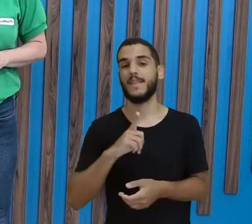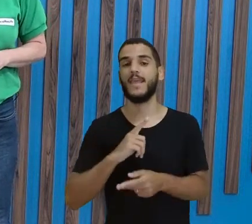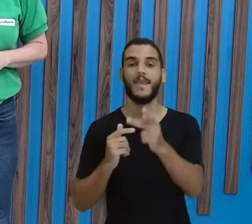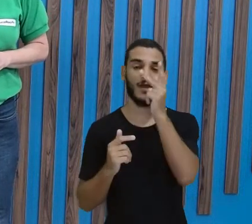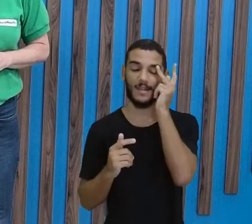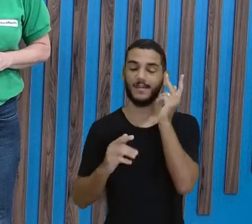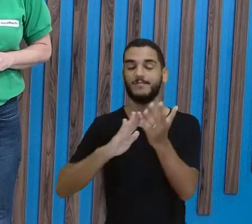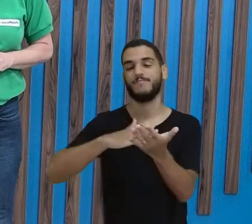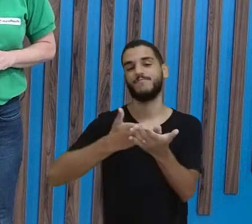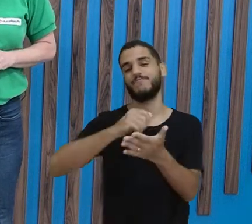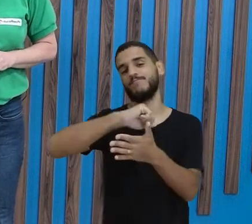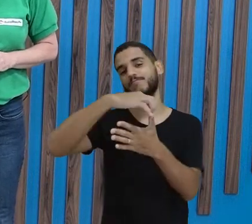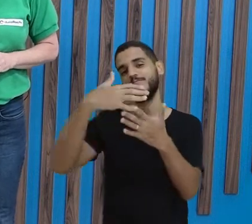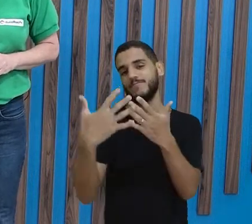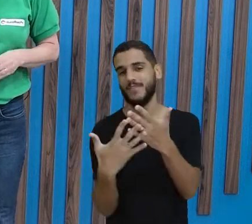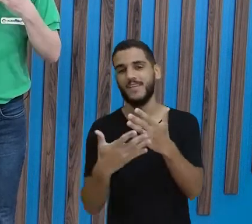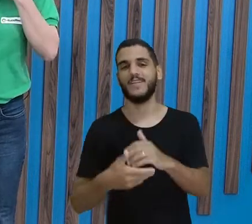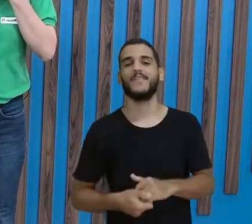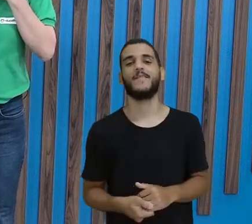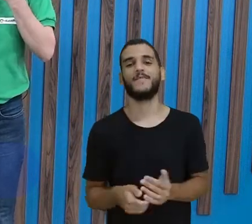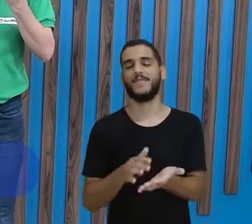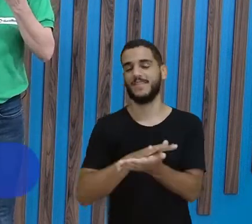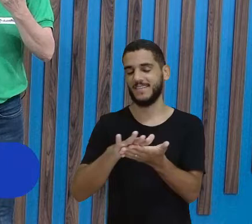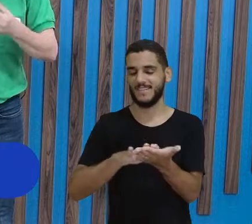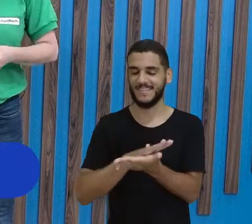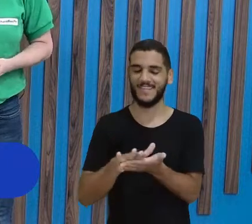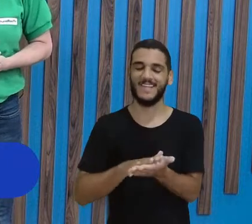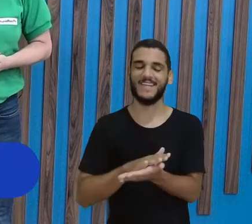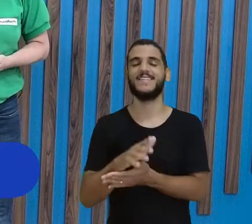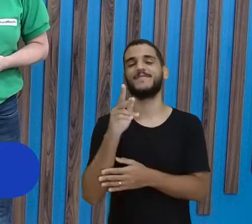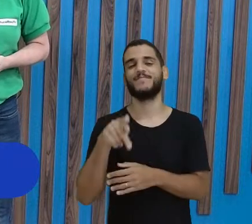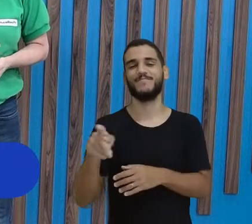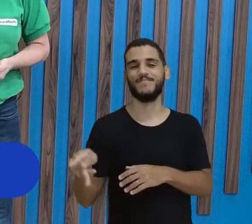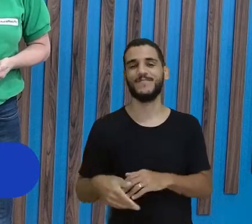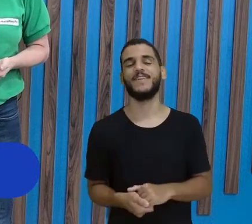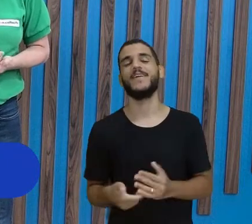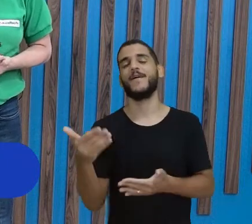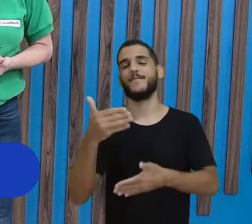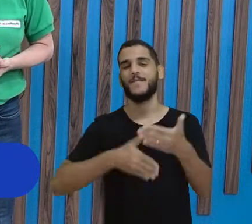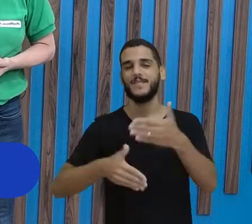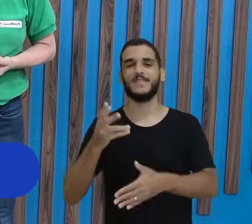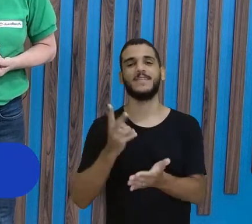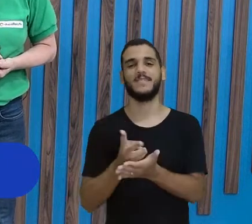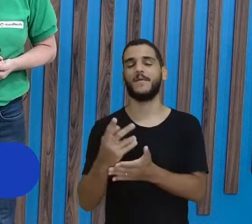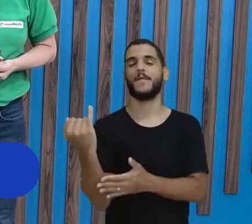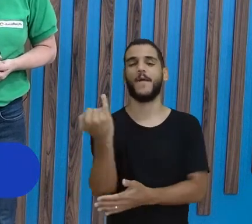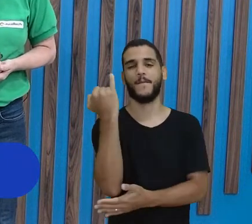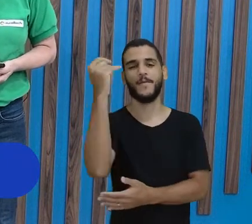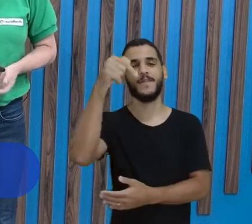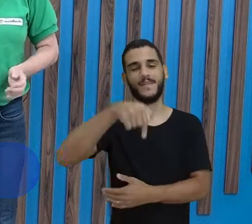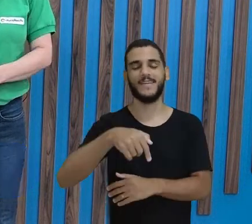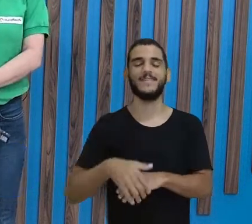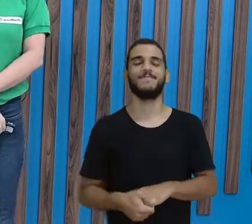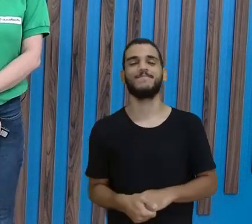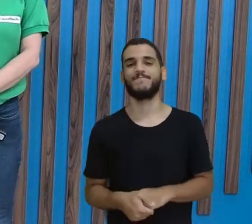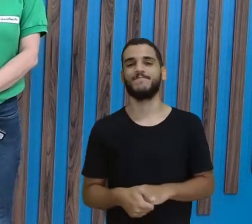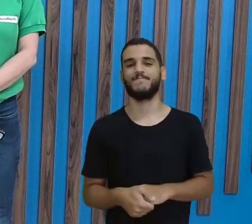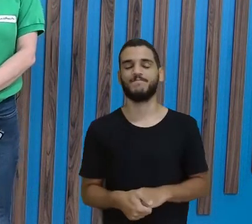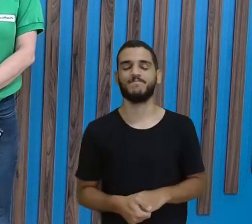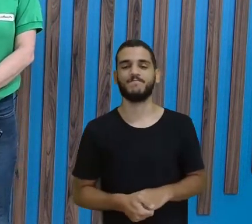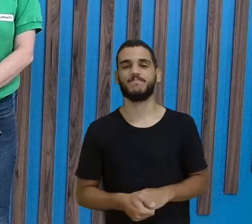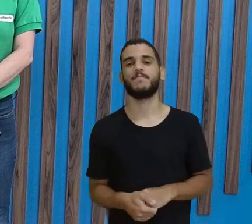fazendo a tradução aqui para a gente. Clisma, muito obrigada pela sua participação, sempre fazendo toda a diferença aqui nesse trabalho,